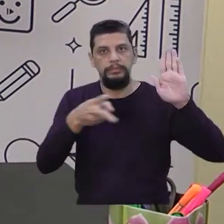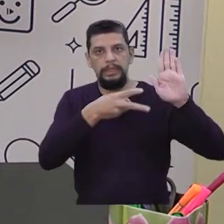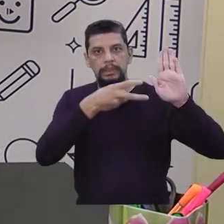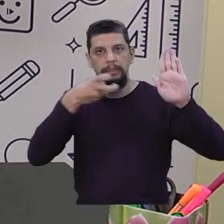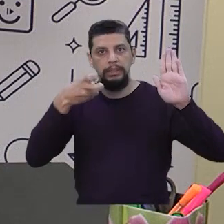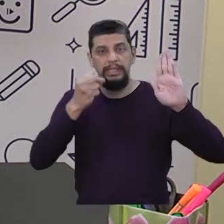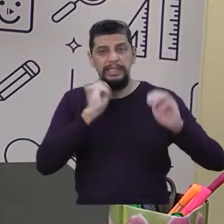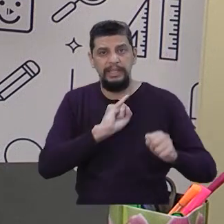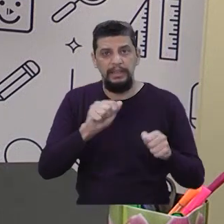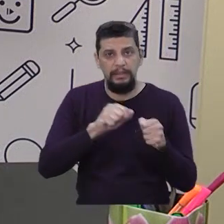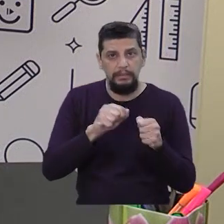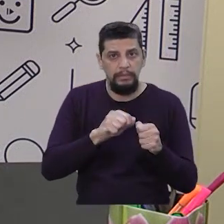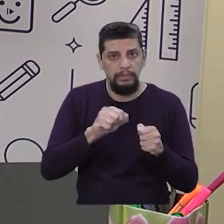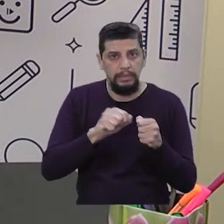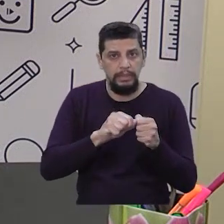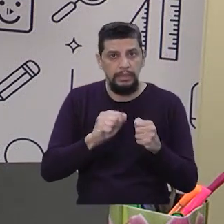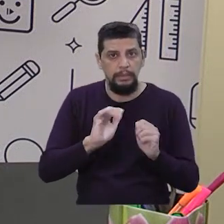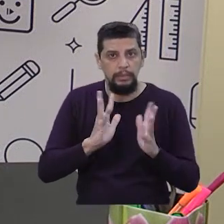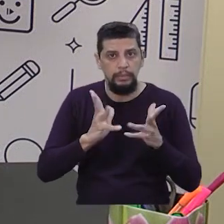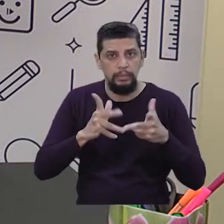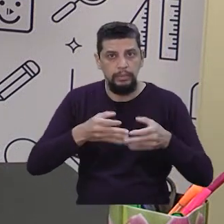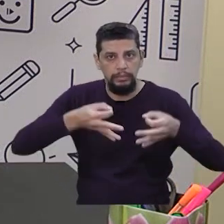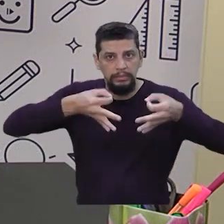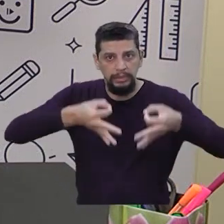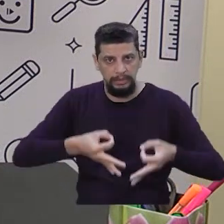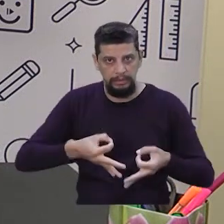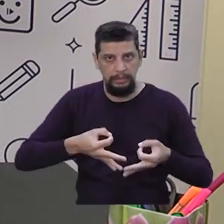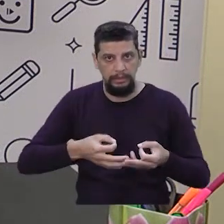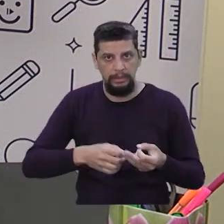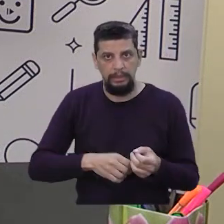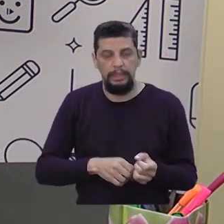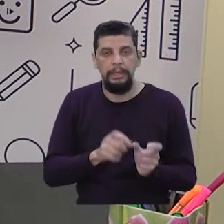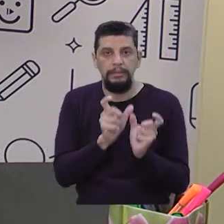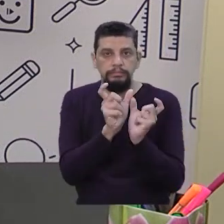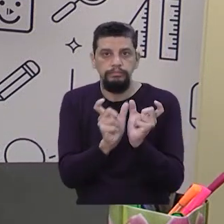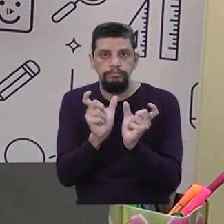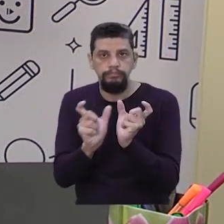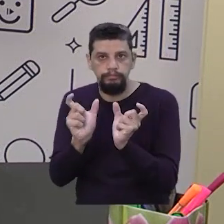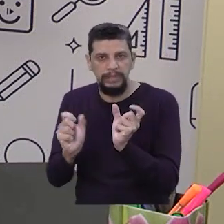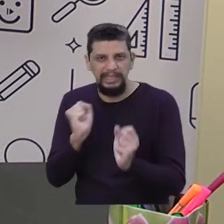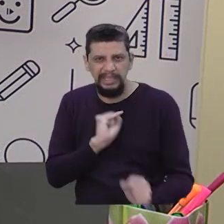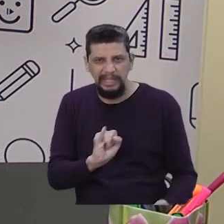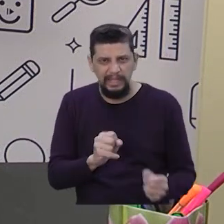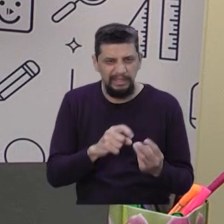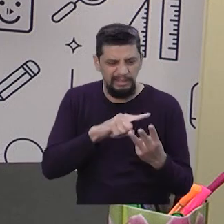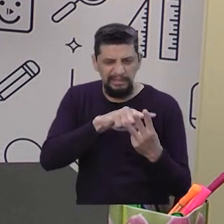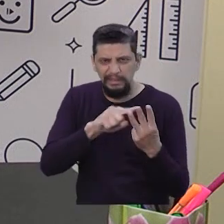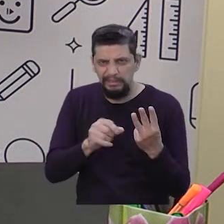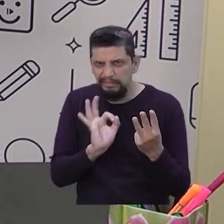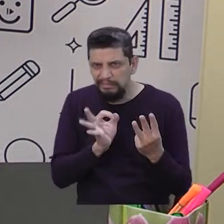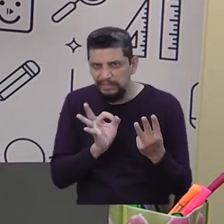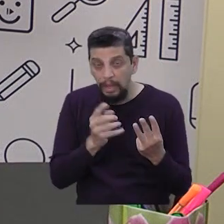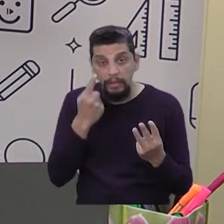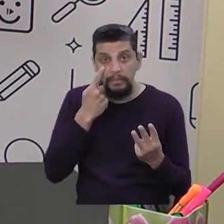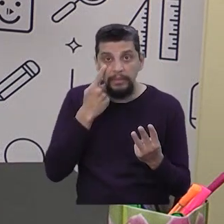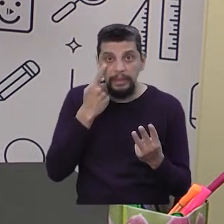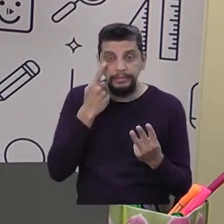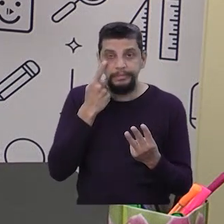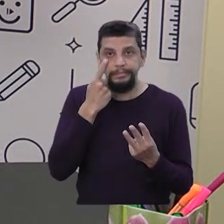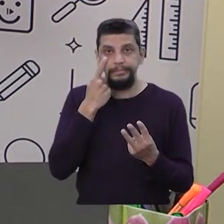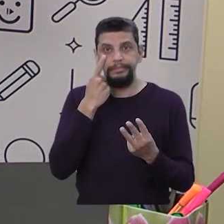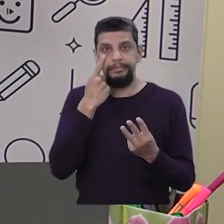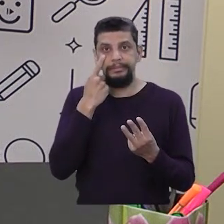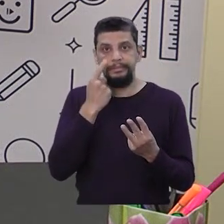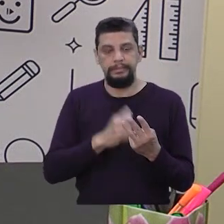se nós conseguimos acertar essa, as sílabas. Será que são três mesmo? Vamos conferir lá,